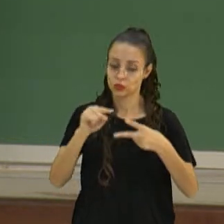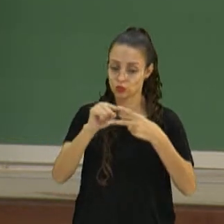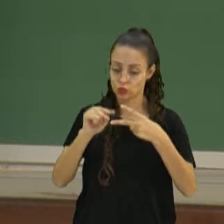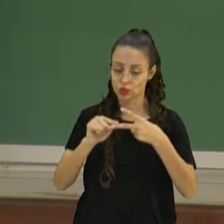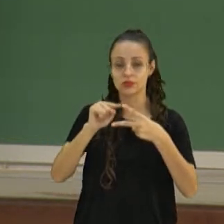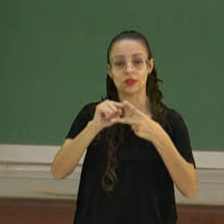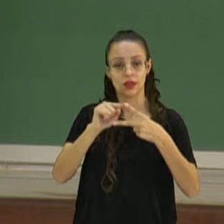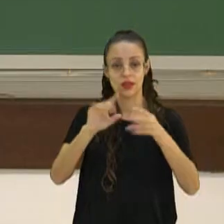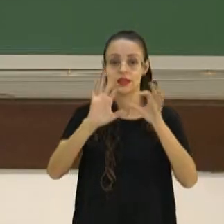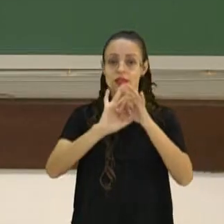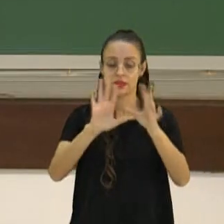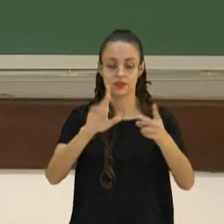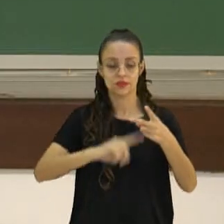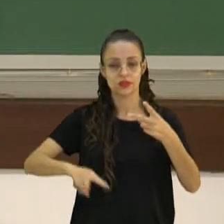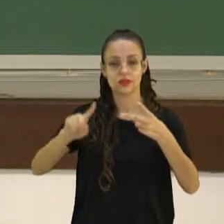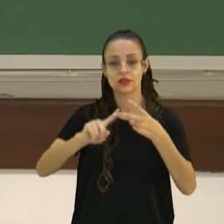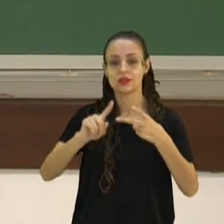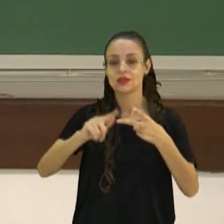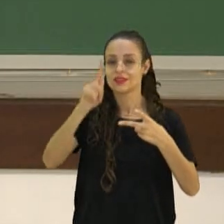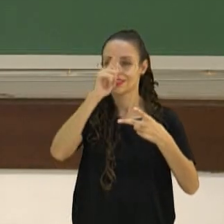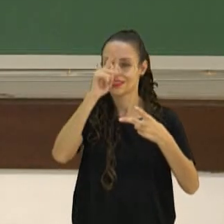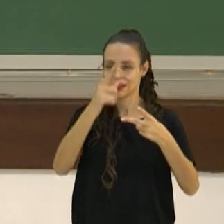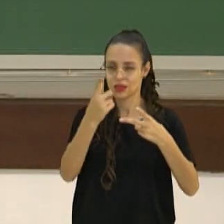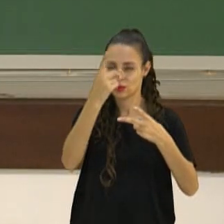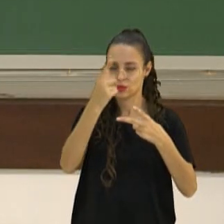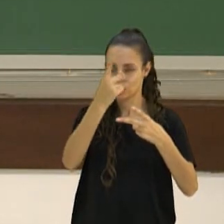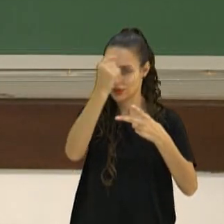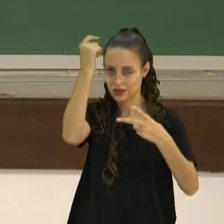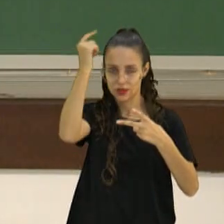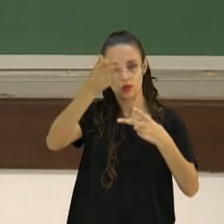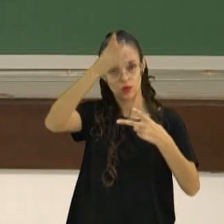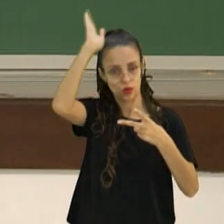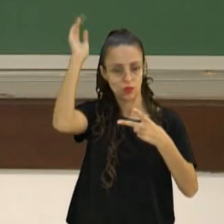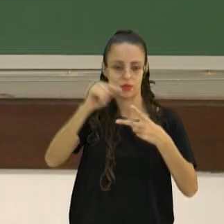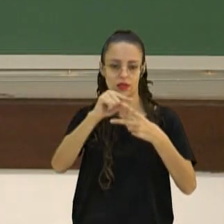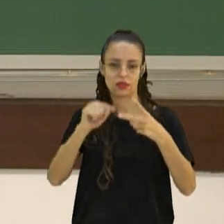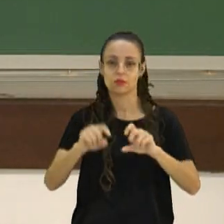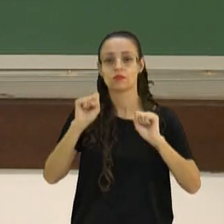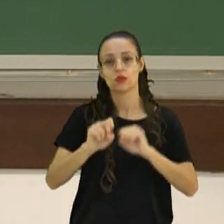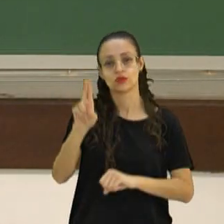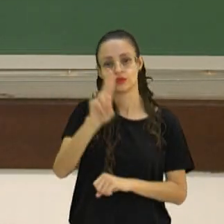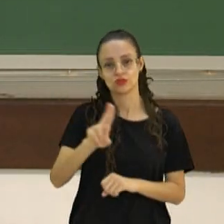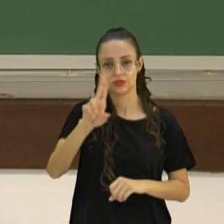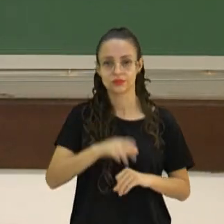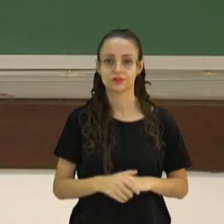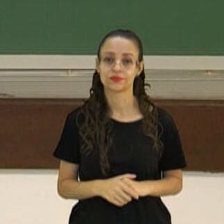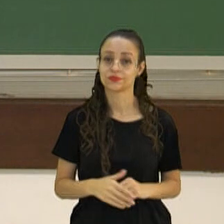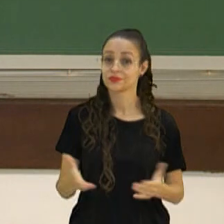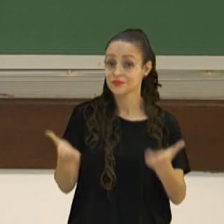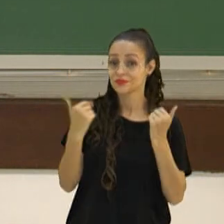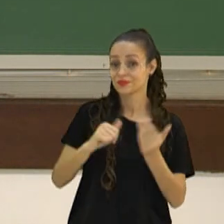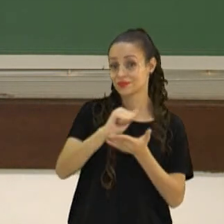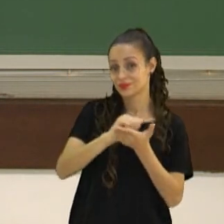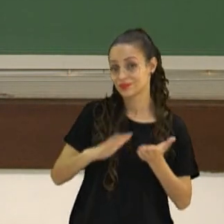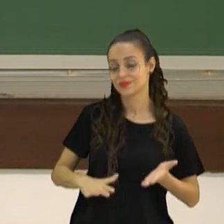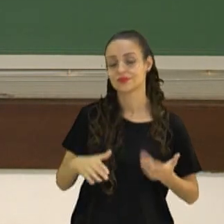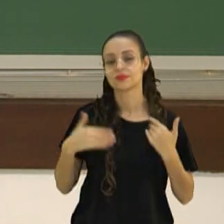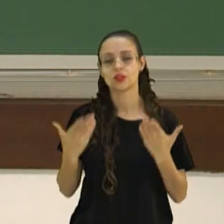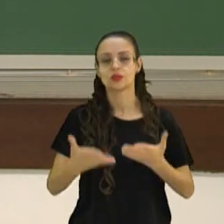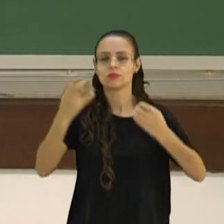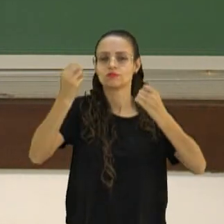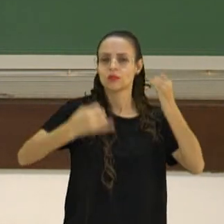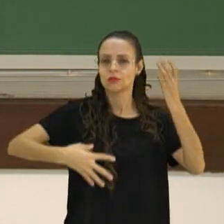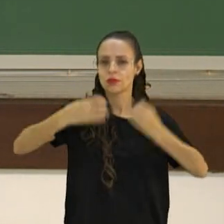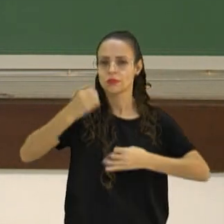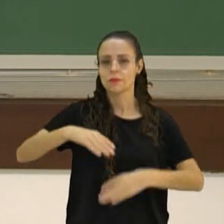greco-romano, né? Também podem estar utilizando algumas dessas técnicas dentro do MMA. Bora para mais atividade, então. Já falamos quais